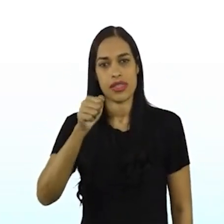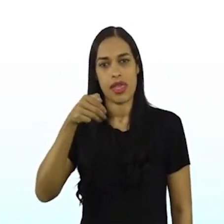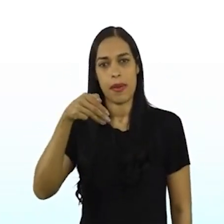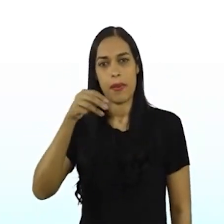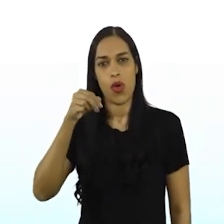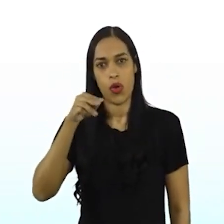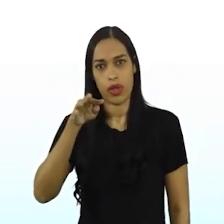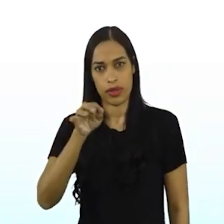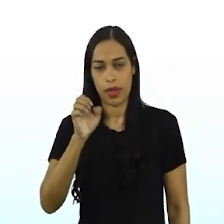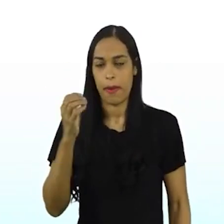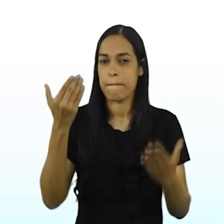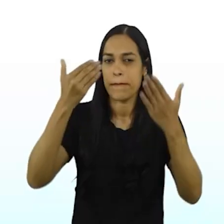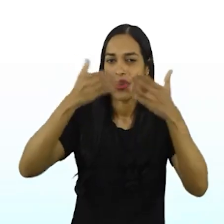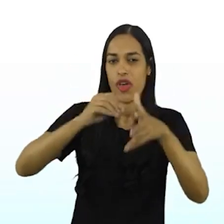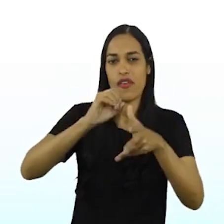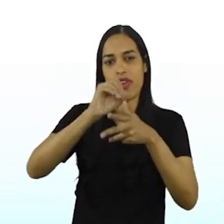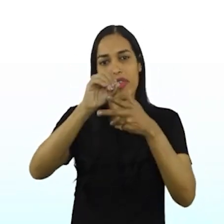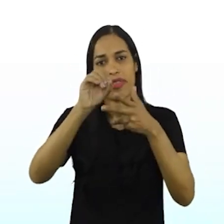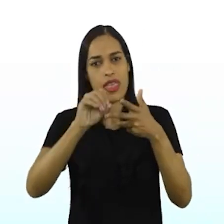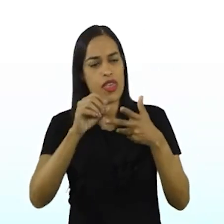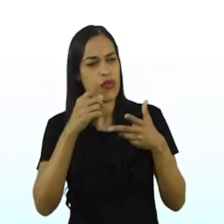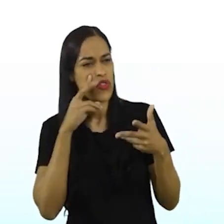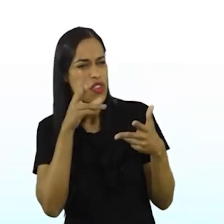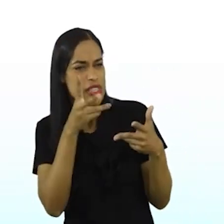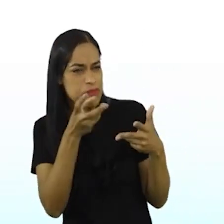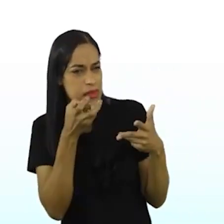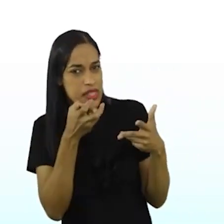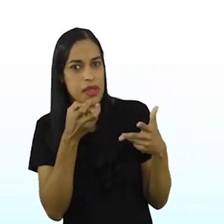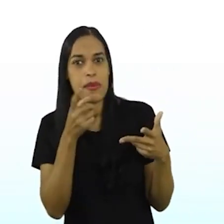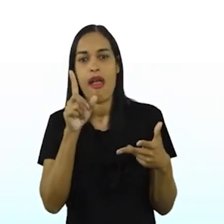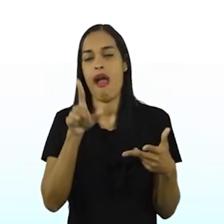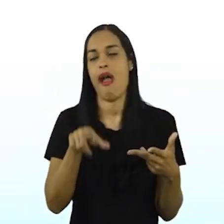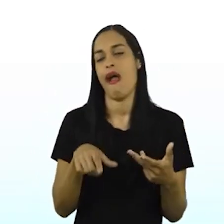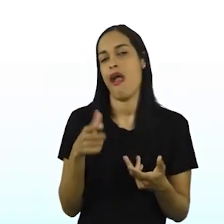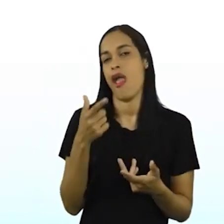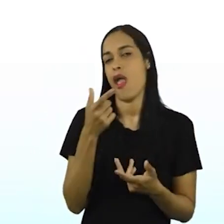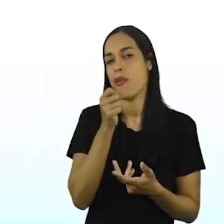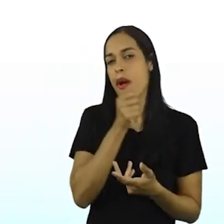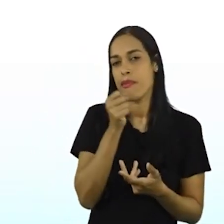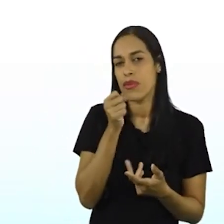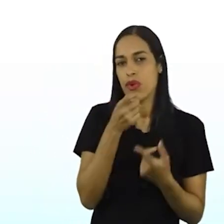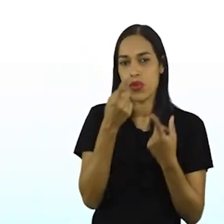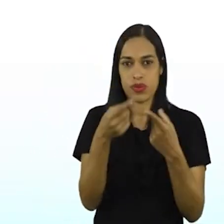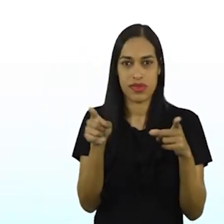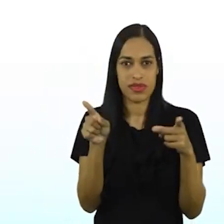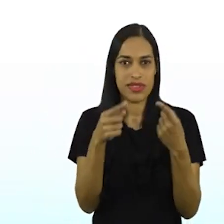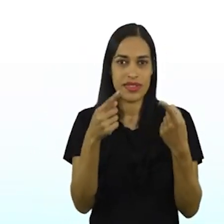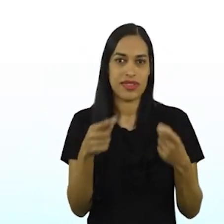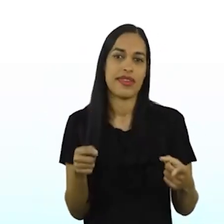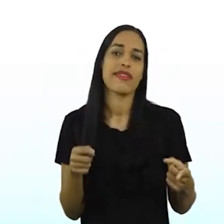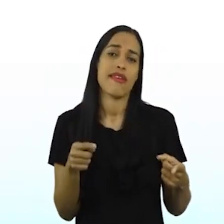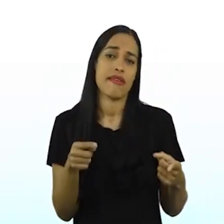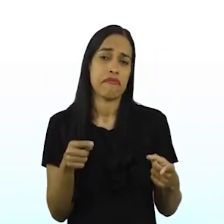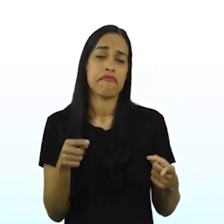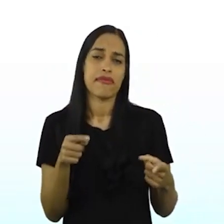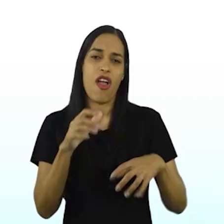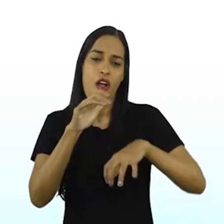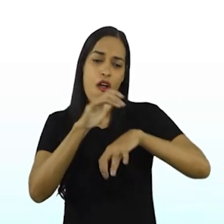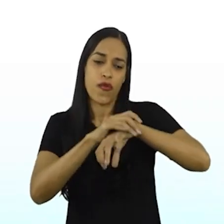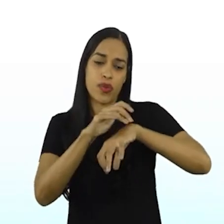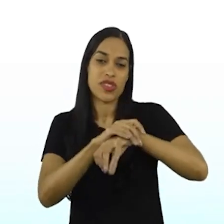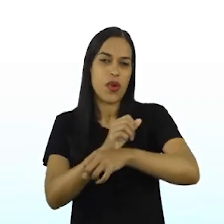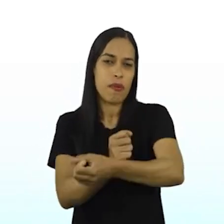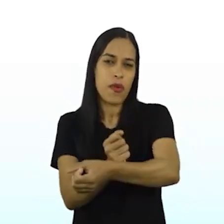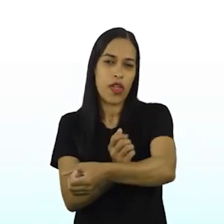do Enem. Então, quando você perceber que é uma composição musical, você já fica ligado, porque há uma grande probabilidade de ser a